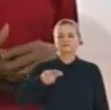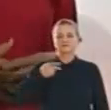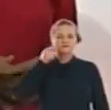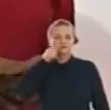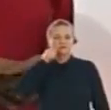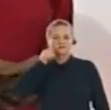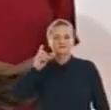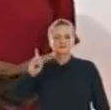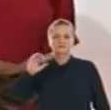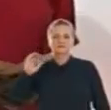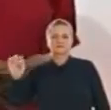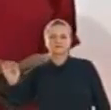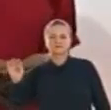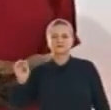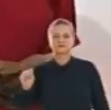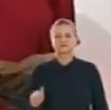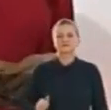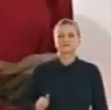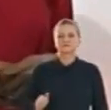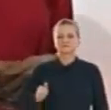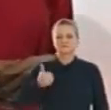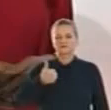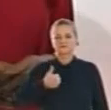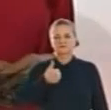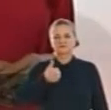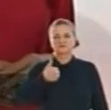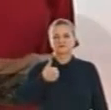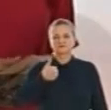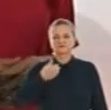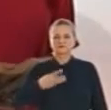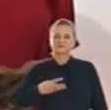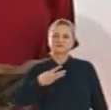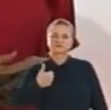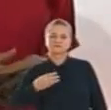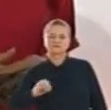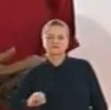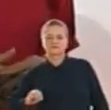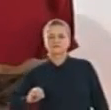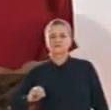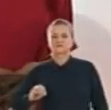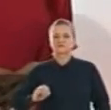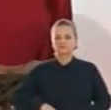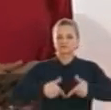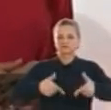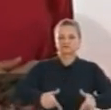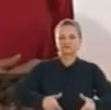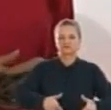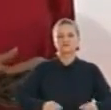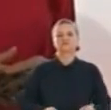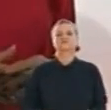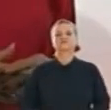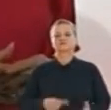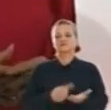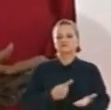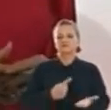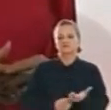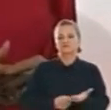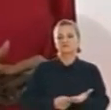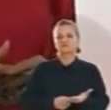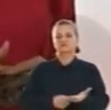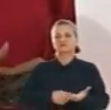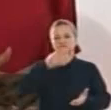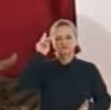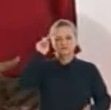Sou Leila do PT, candidata a deputada federal com o número 1310. Se eleita, me comprometo a lutar pelos direitos dos